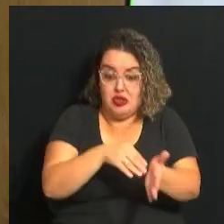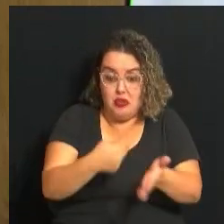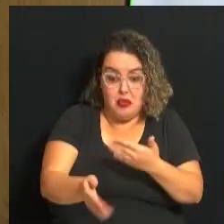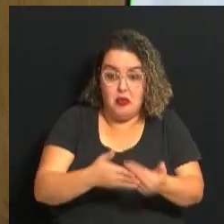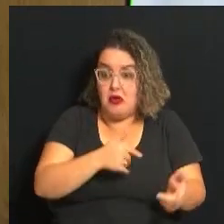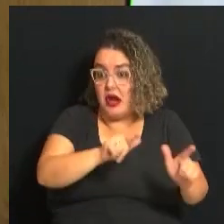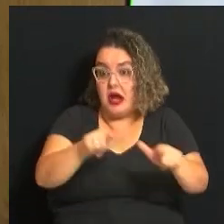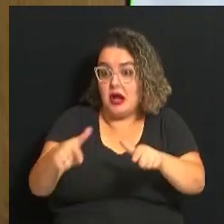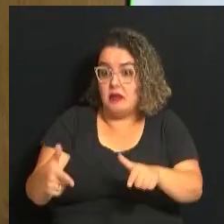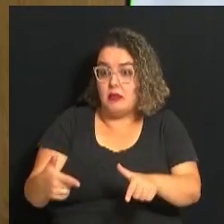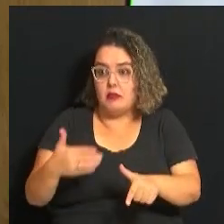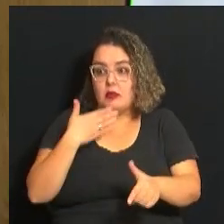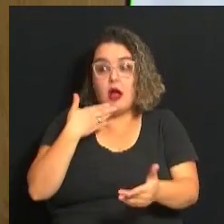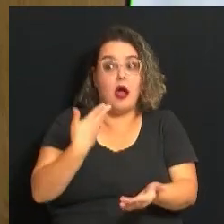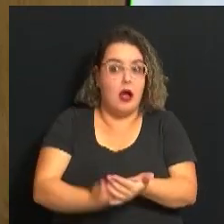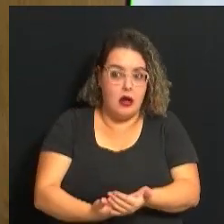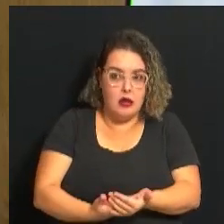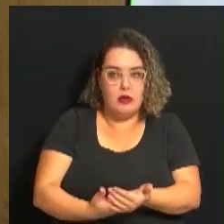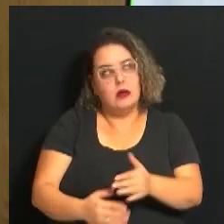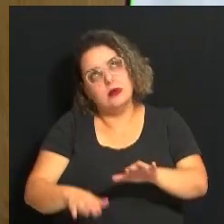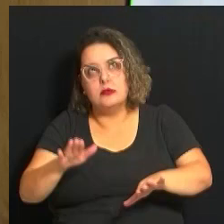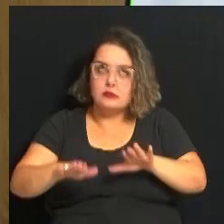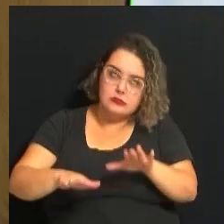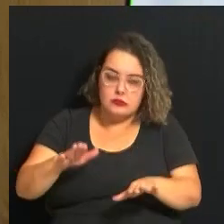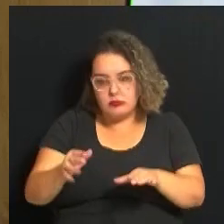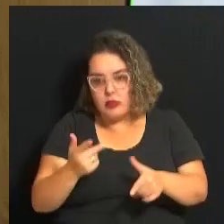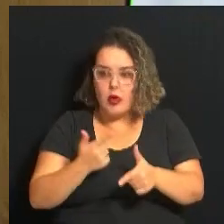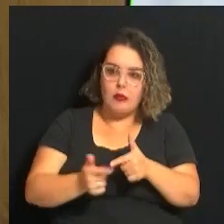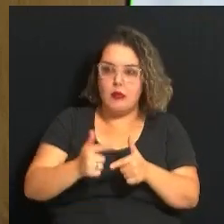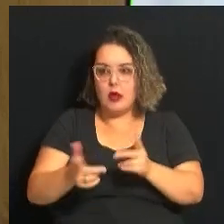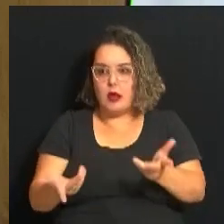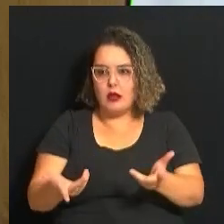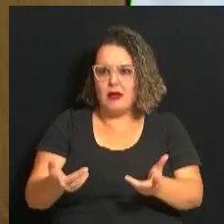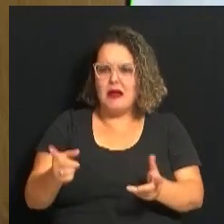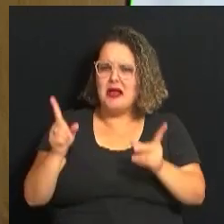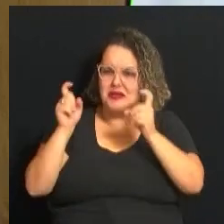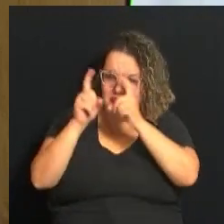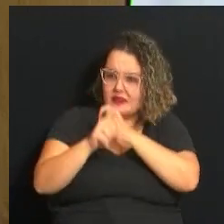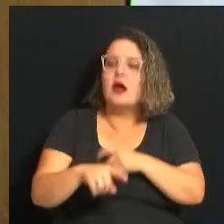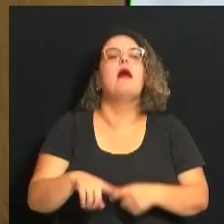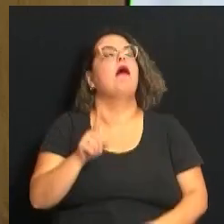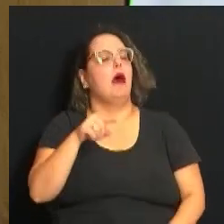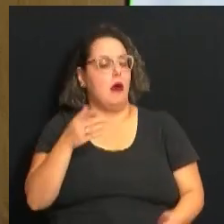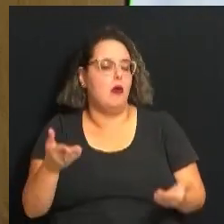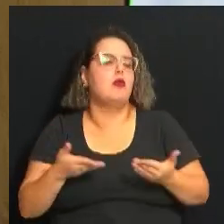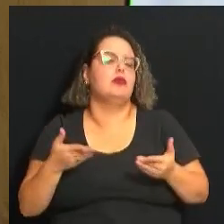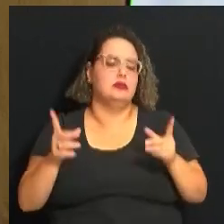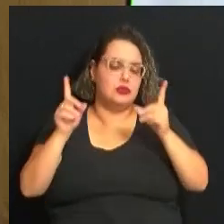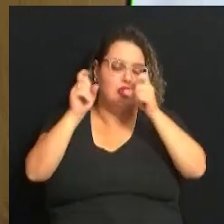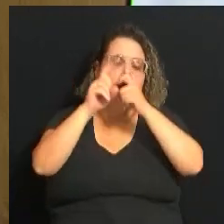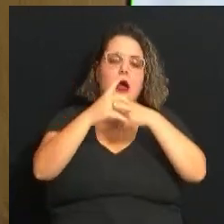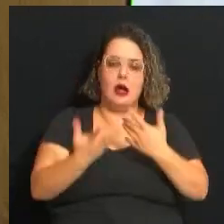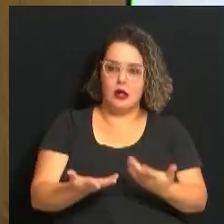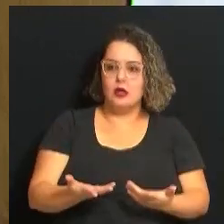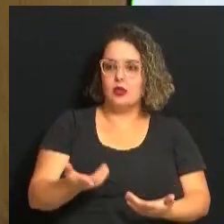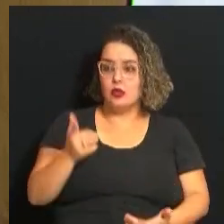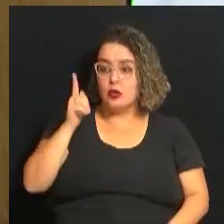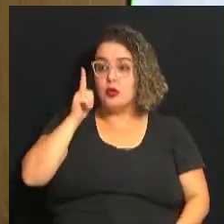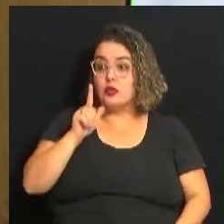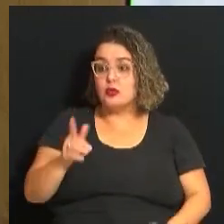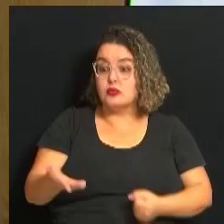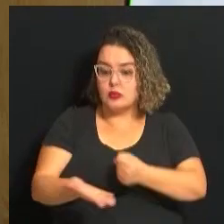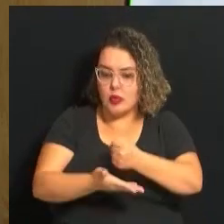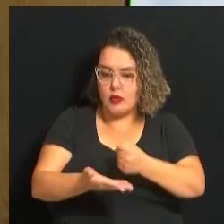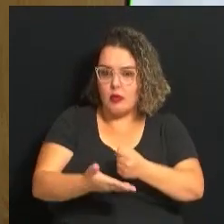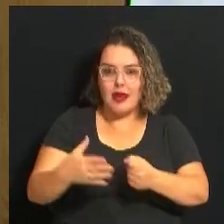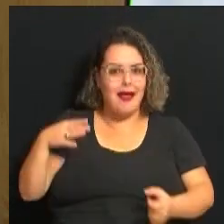coisa inacreditável. Claro que uma vez ou outra pode dar algum probleminha e tal, mas é raro, né? É raro. Hoje é raro. Hoje você consegue atualizar essa base com uma frequência